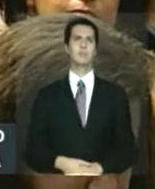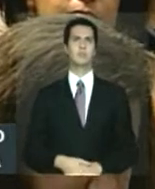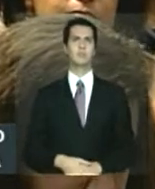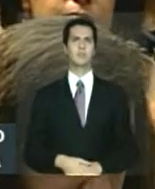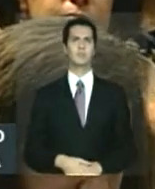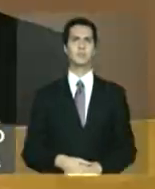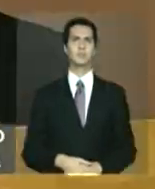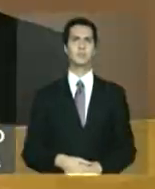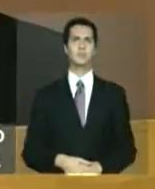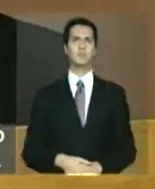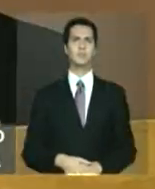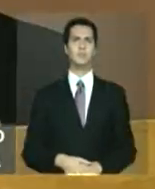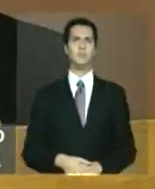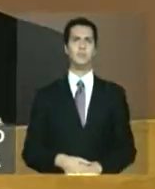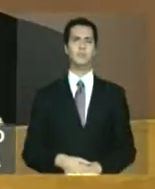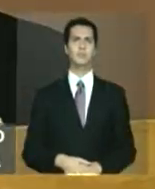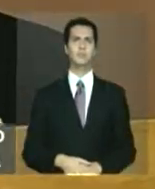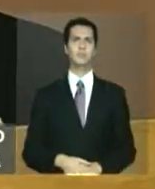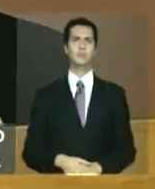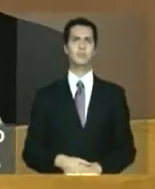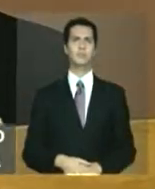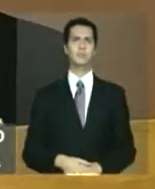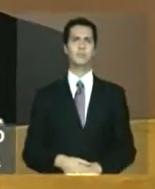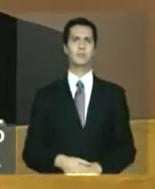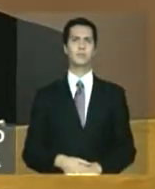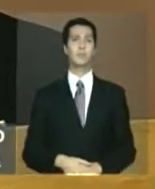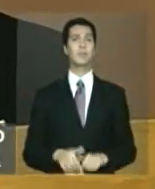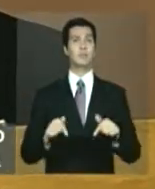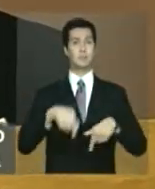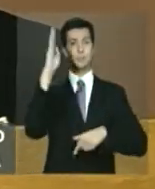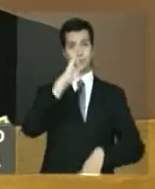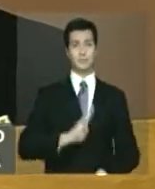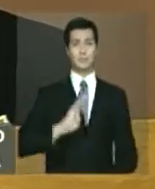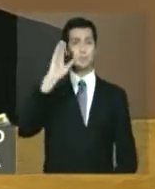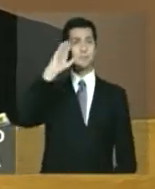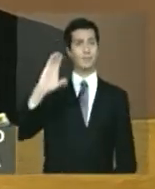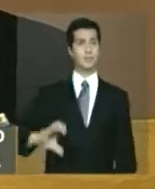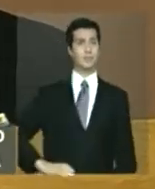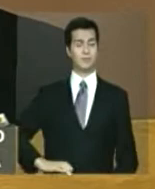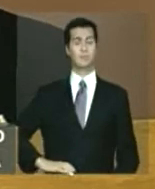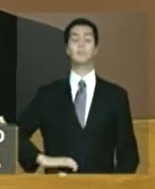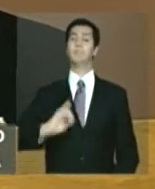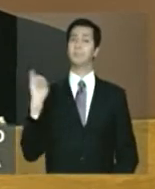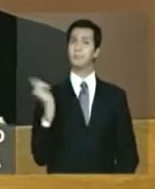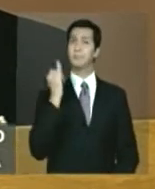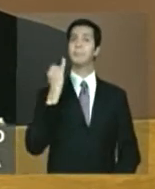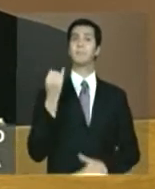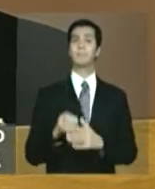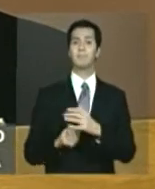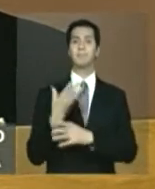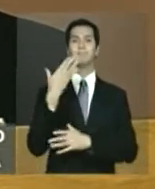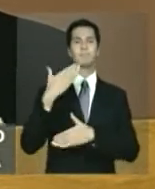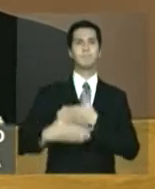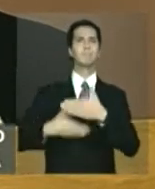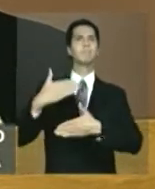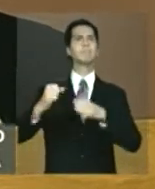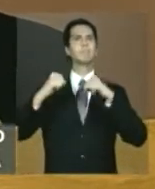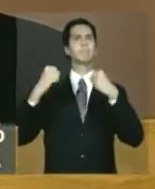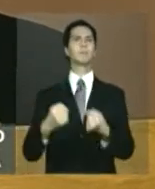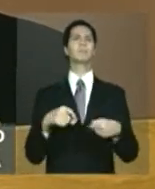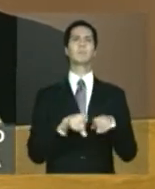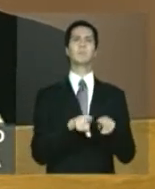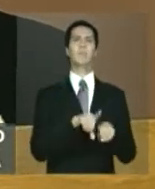imprescindível para a construção da Cidadania brasileira e da consolidação da